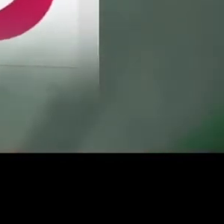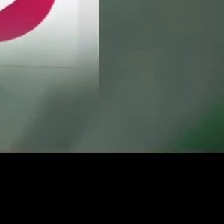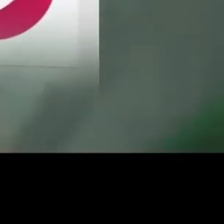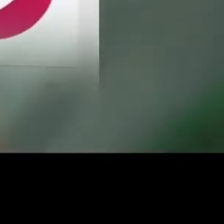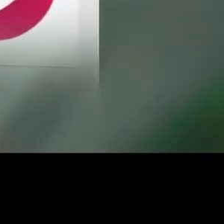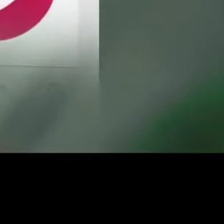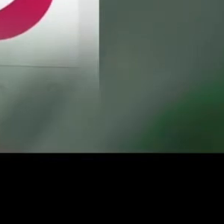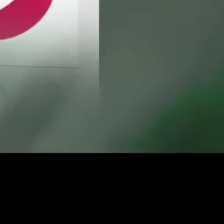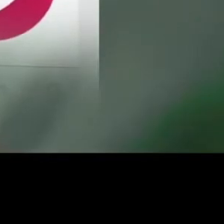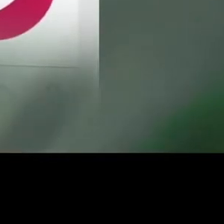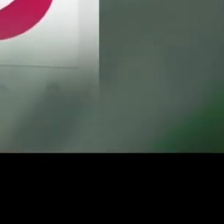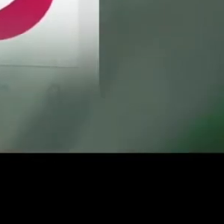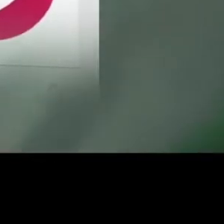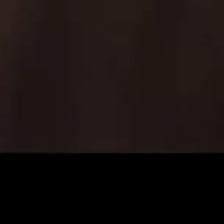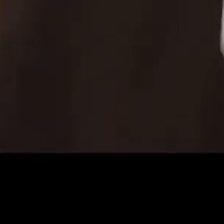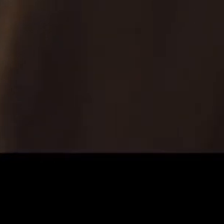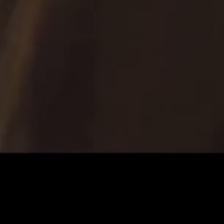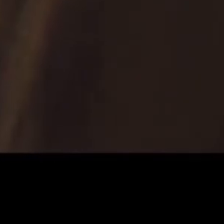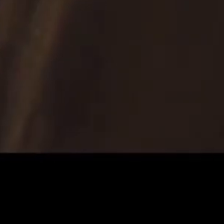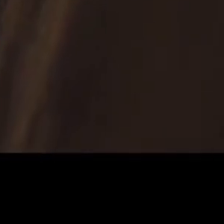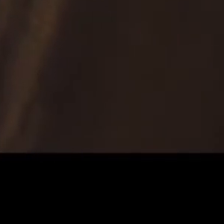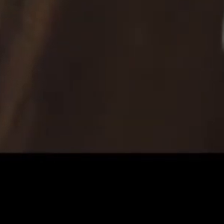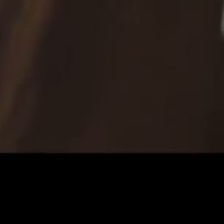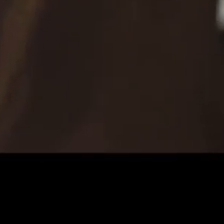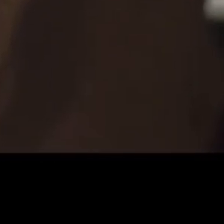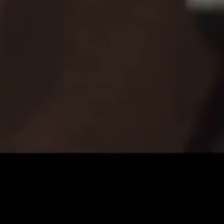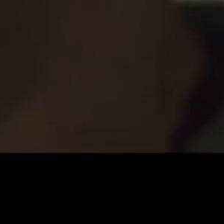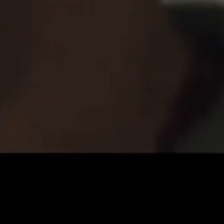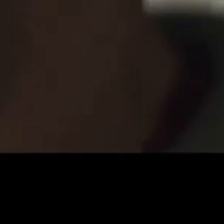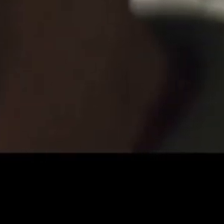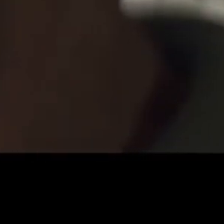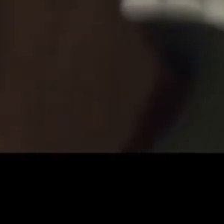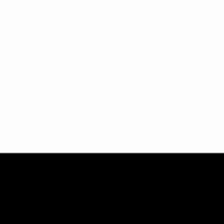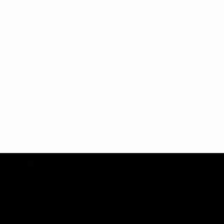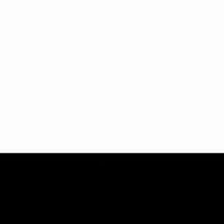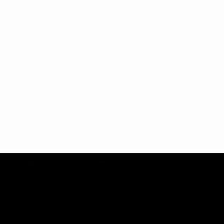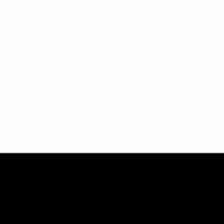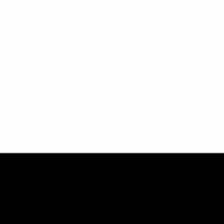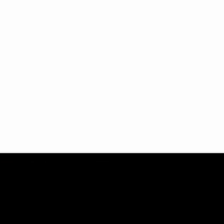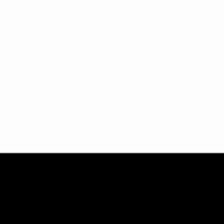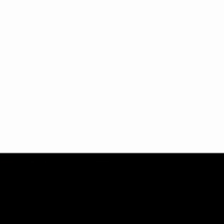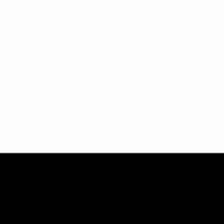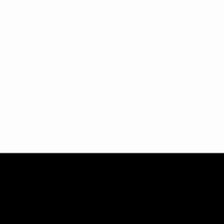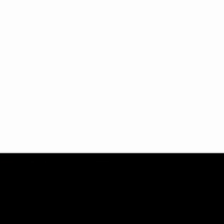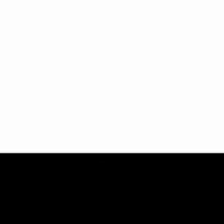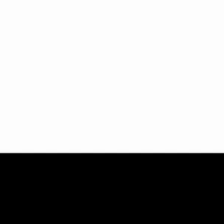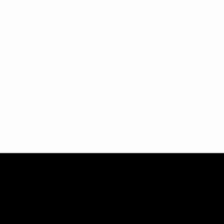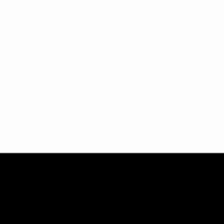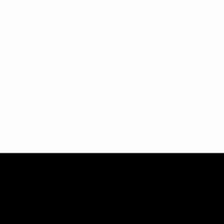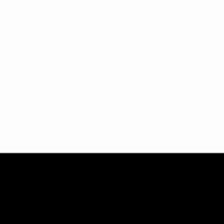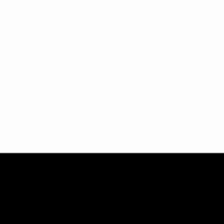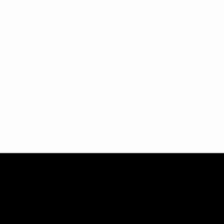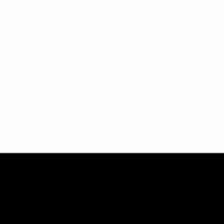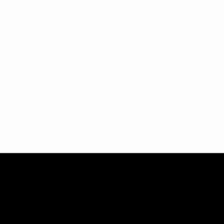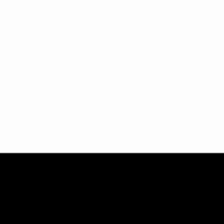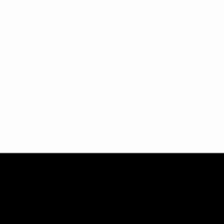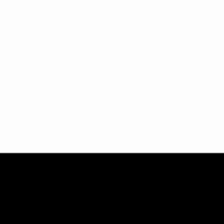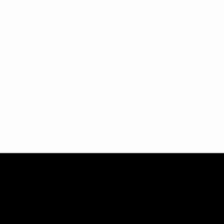e a verdade, vamos vencer esta guerra. É a Bahia no combate ao